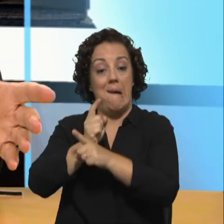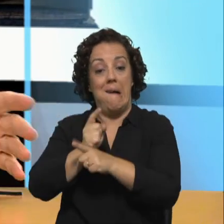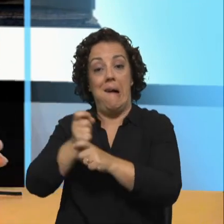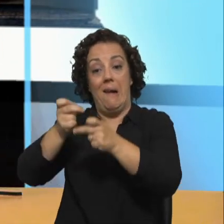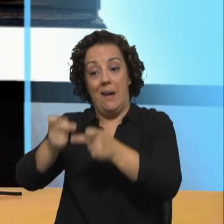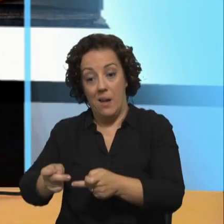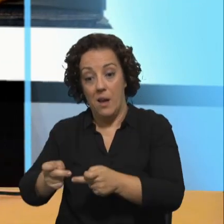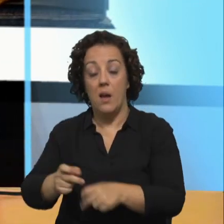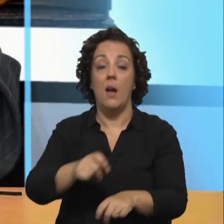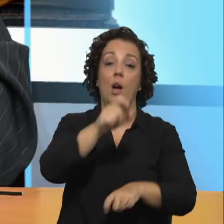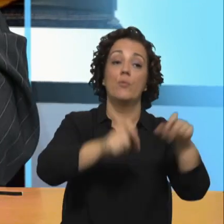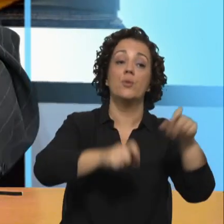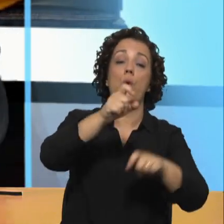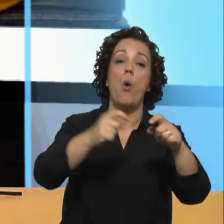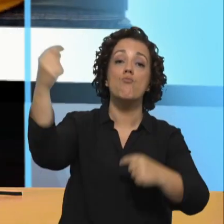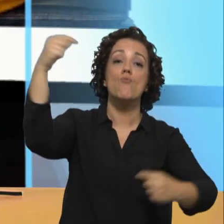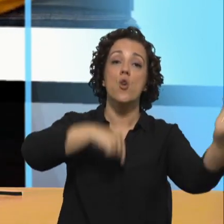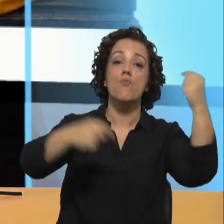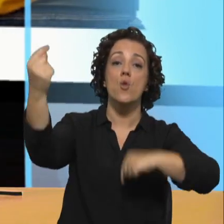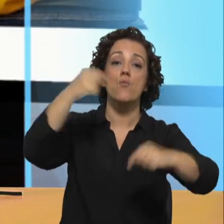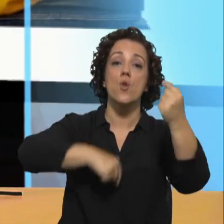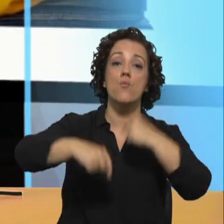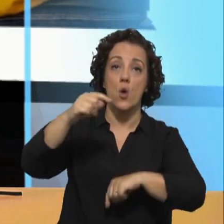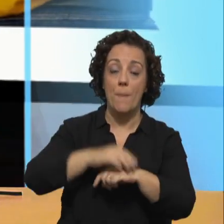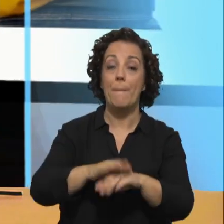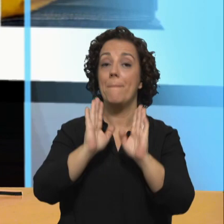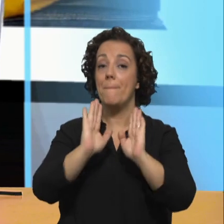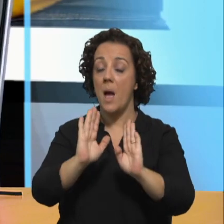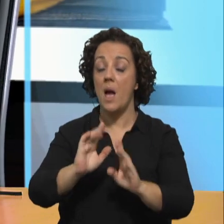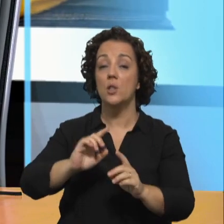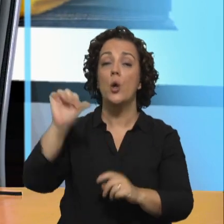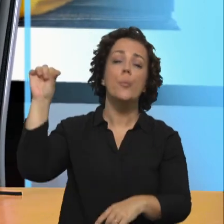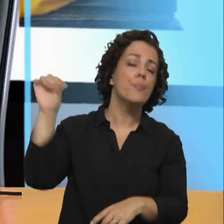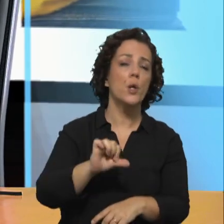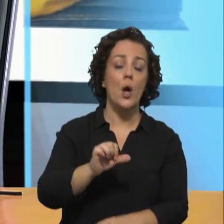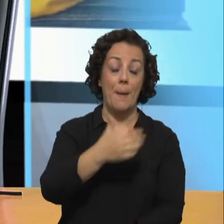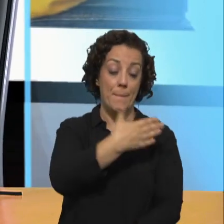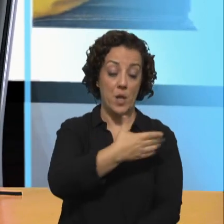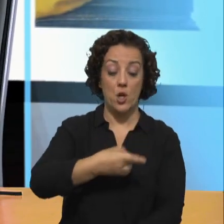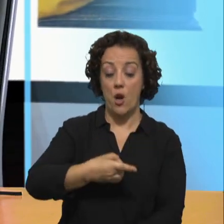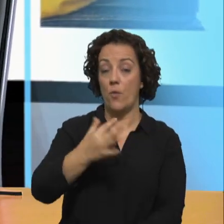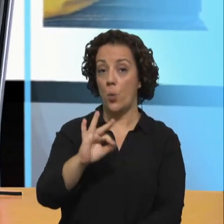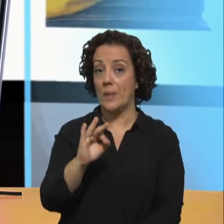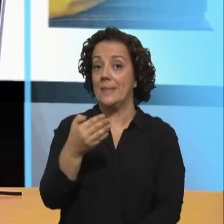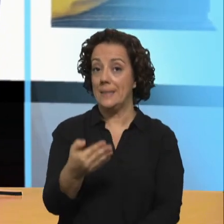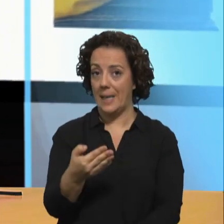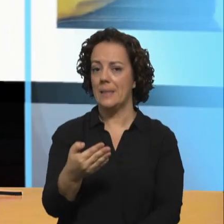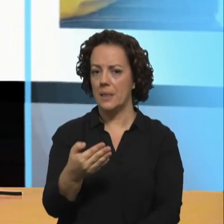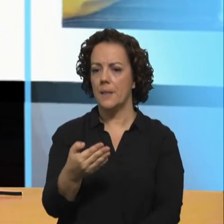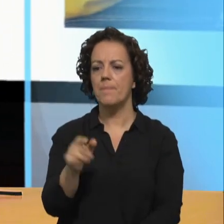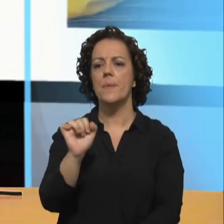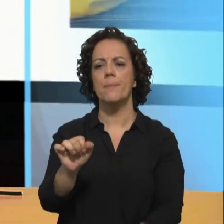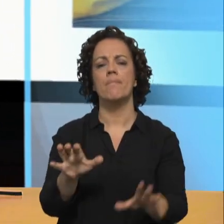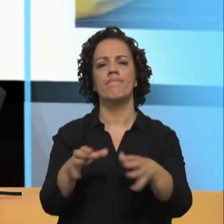residentes e os que chegam. Tudo se agrava quando, em 1947, a Sociedade das